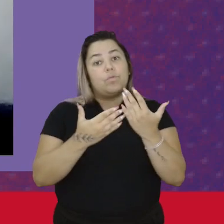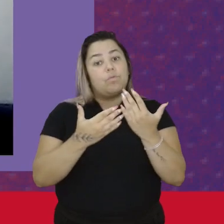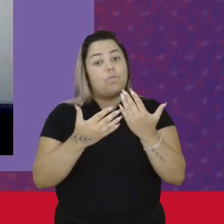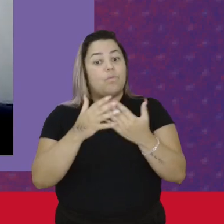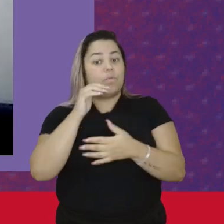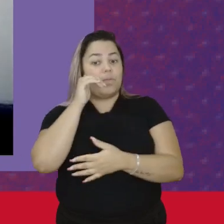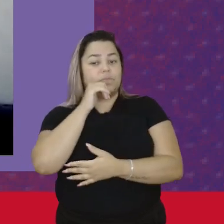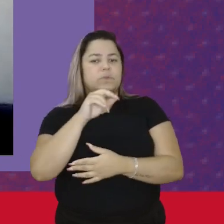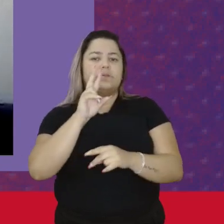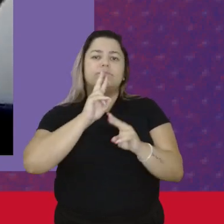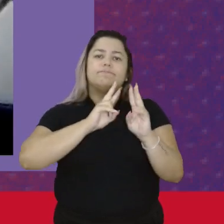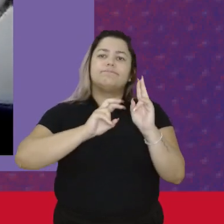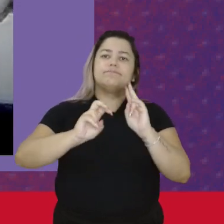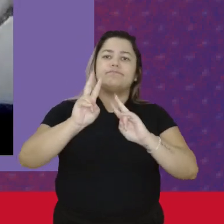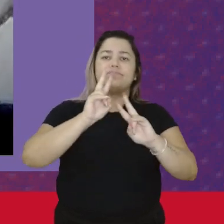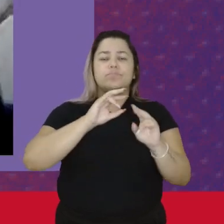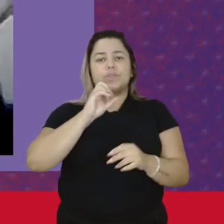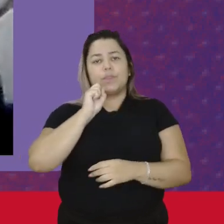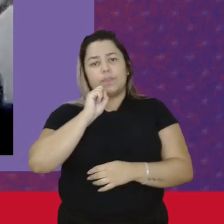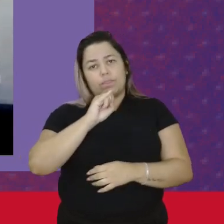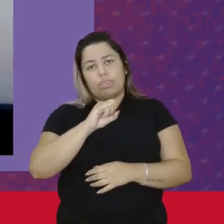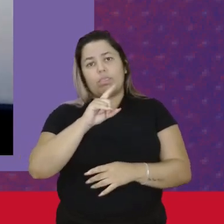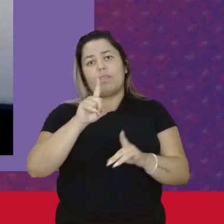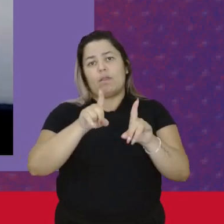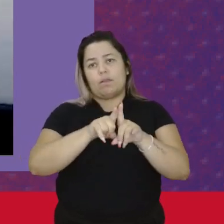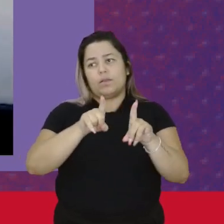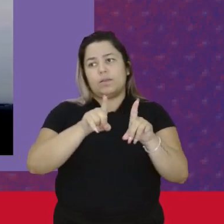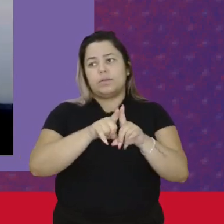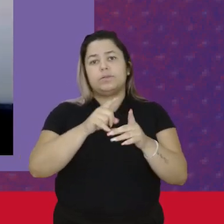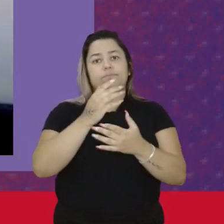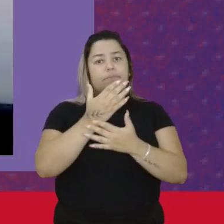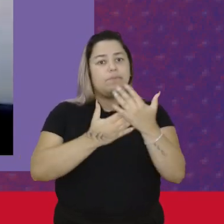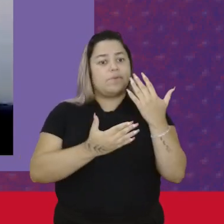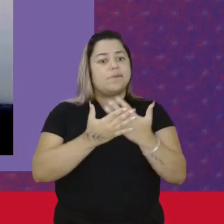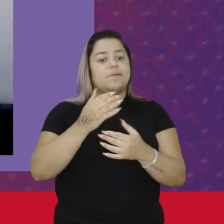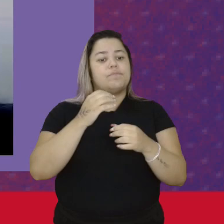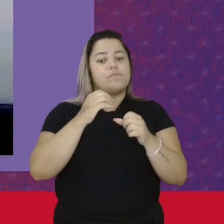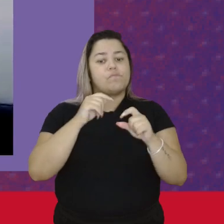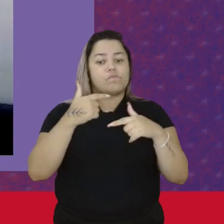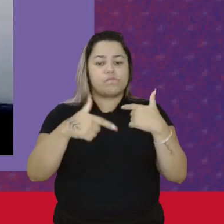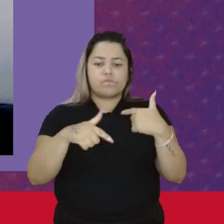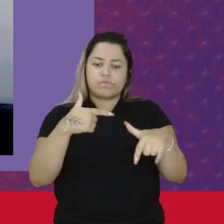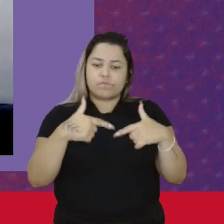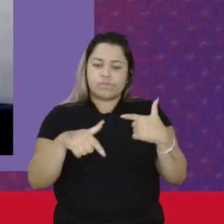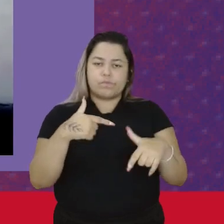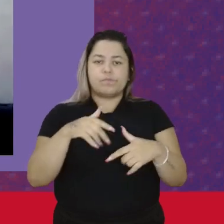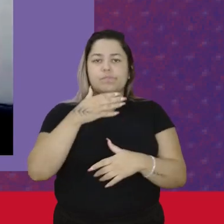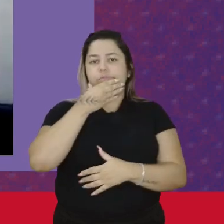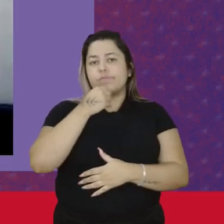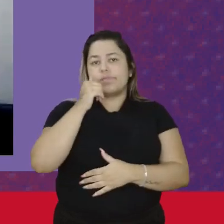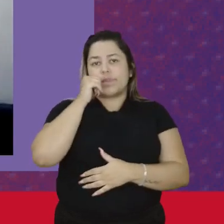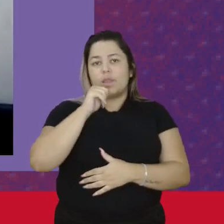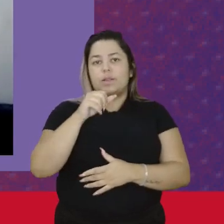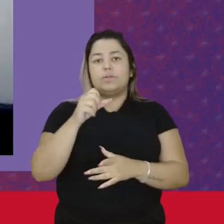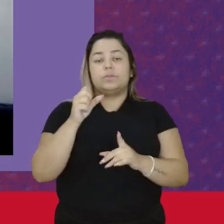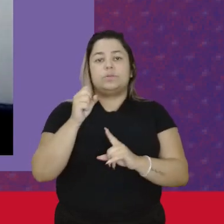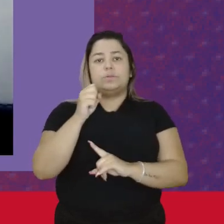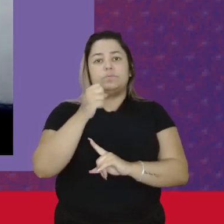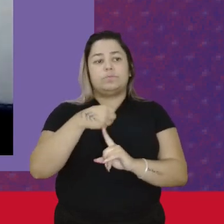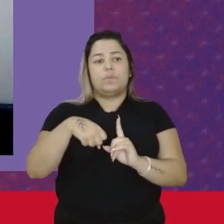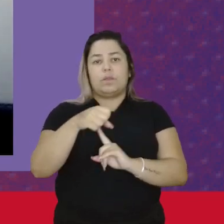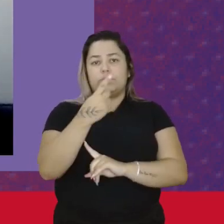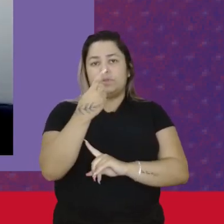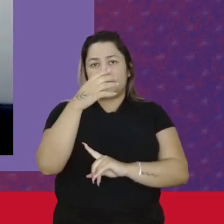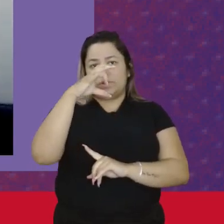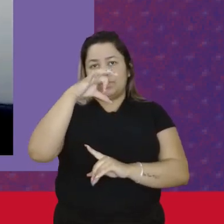gente olhar a composição da mão de obra dos trabalhadores e trabalhadoras no século XIX,